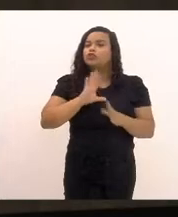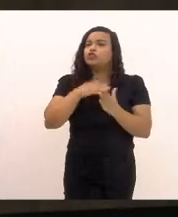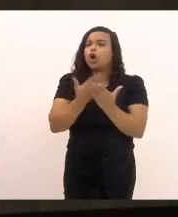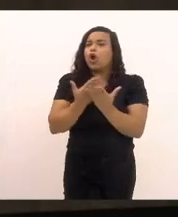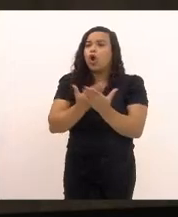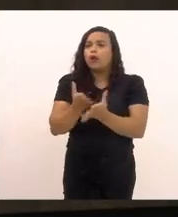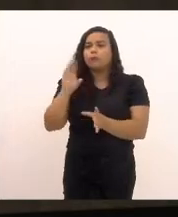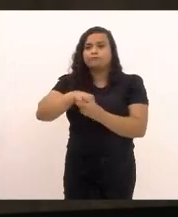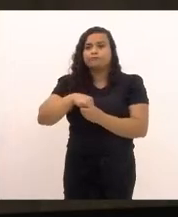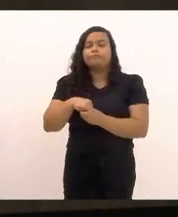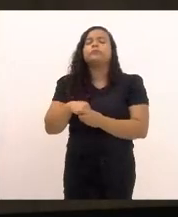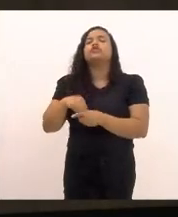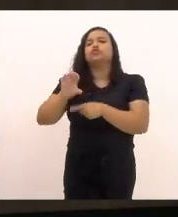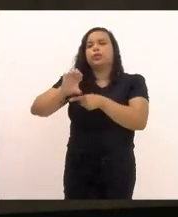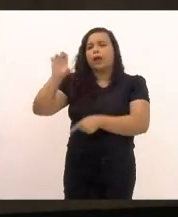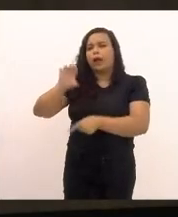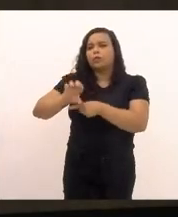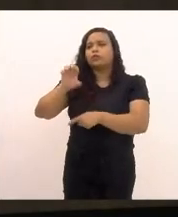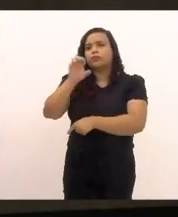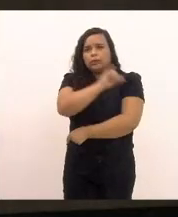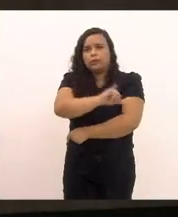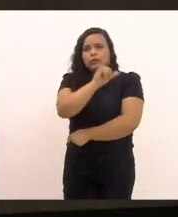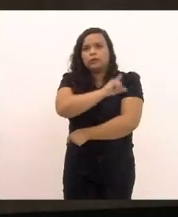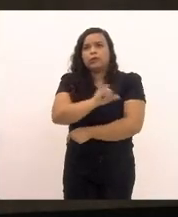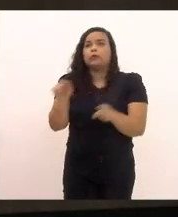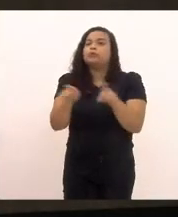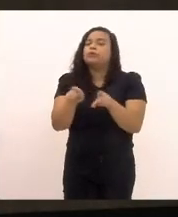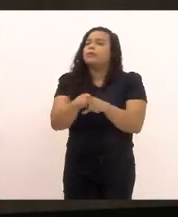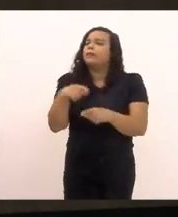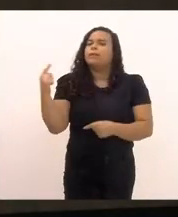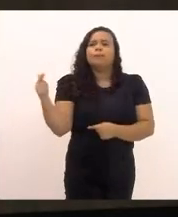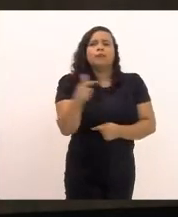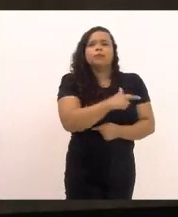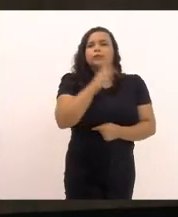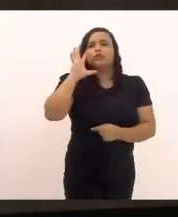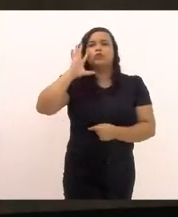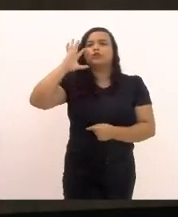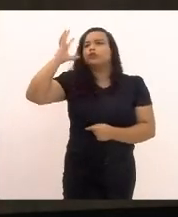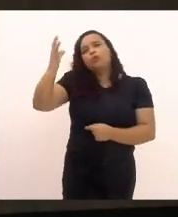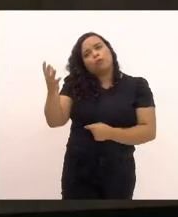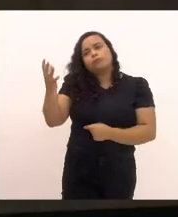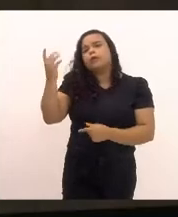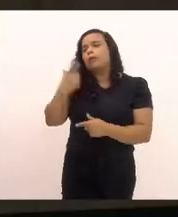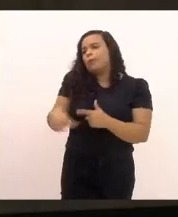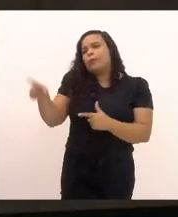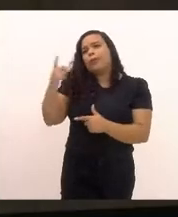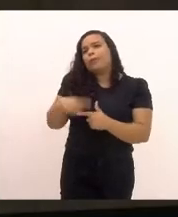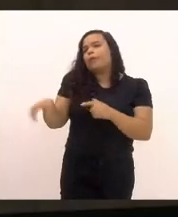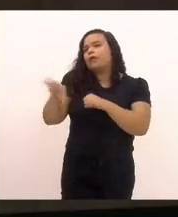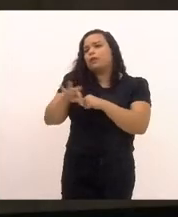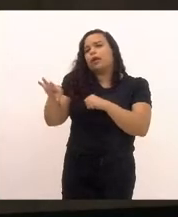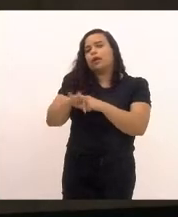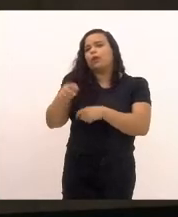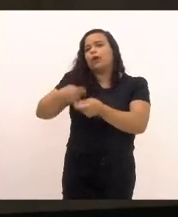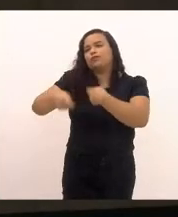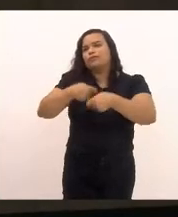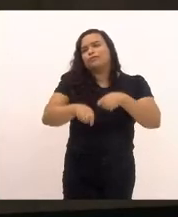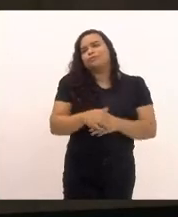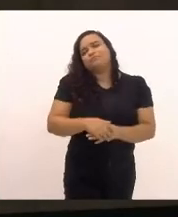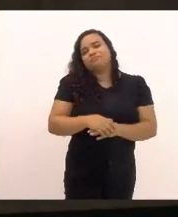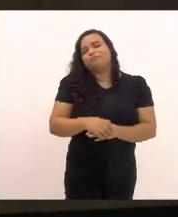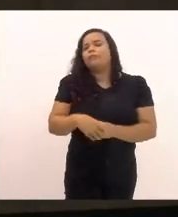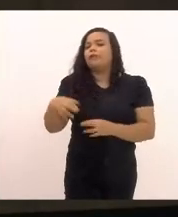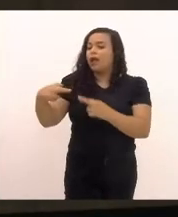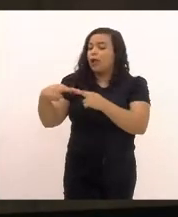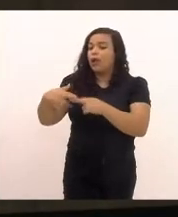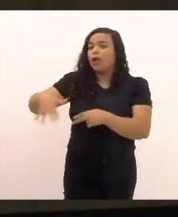Valdeque Carneiro, e, além disso, a gente ainda não tem uma solução para o problema do técnico administrativo. A rede estadual ainda